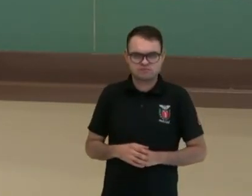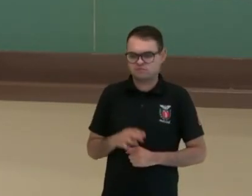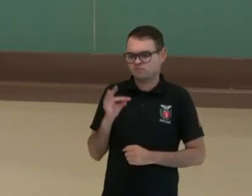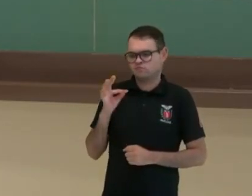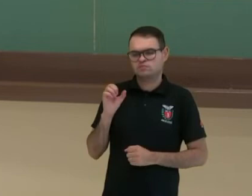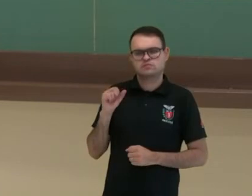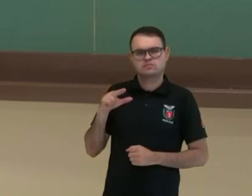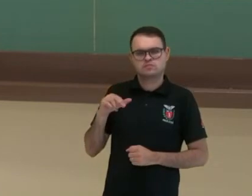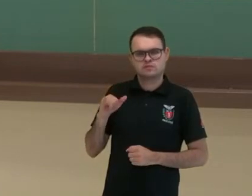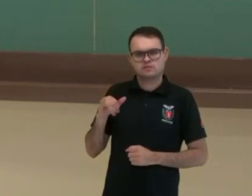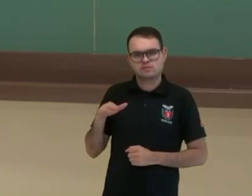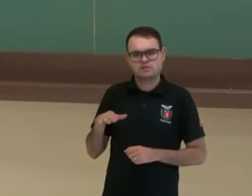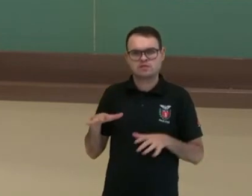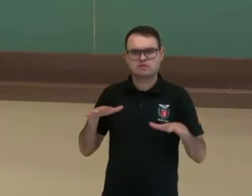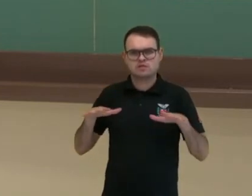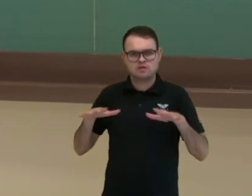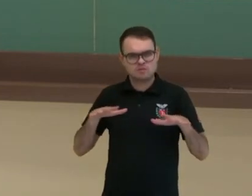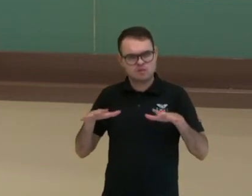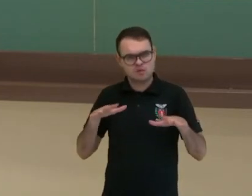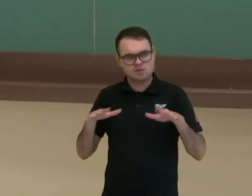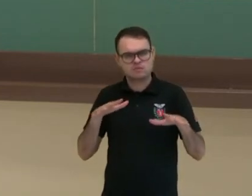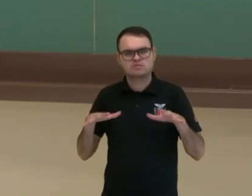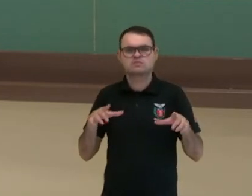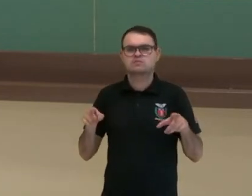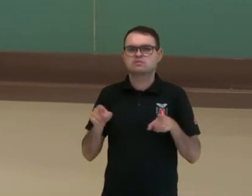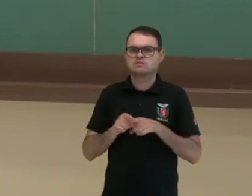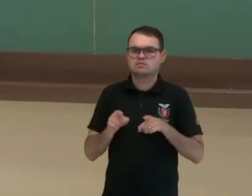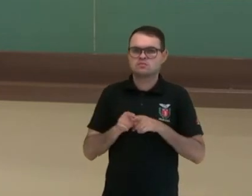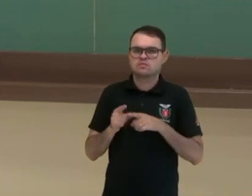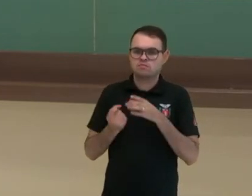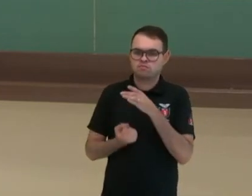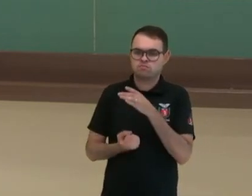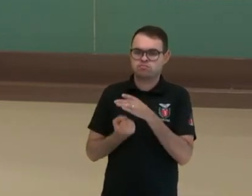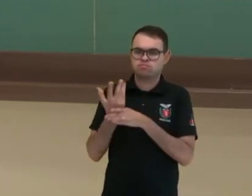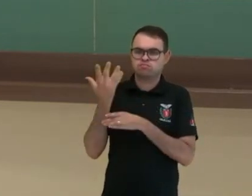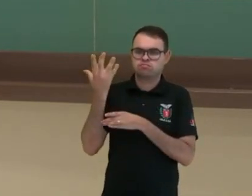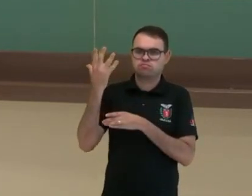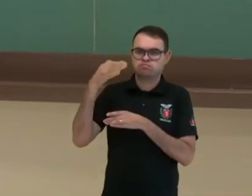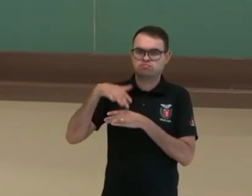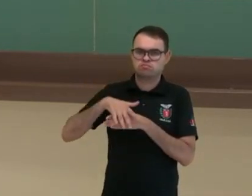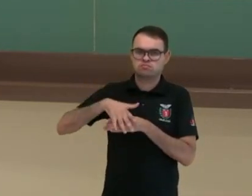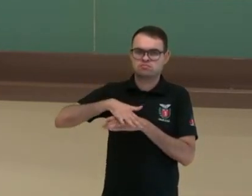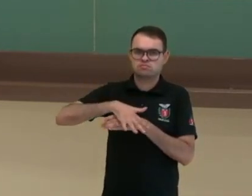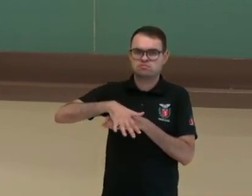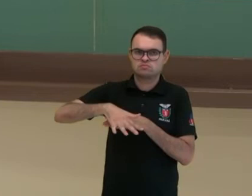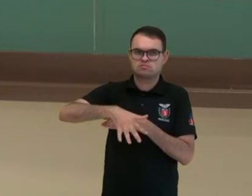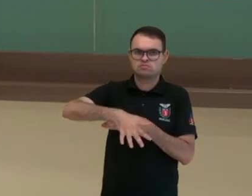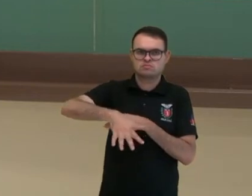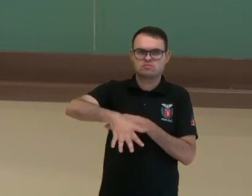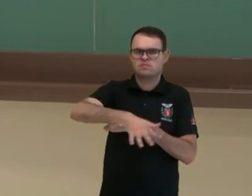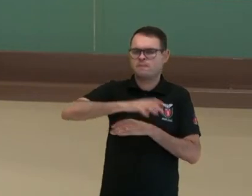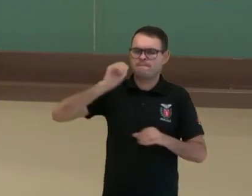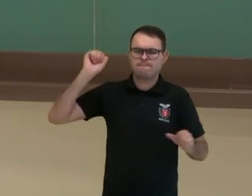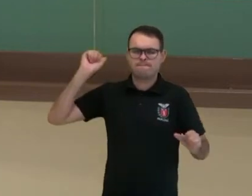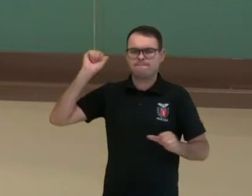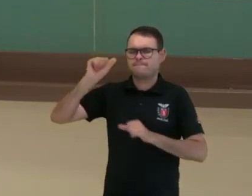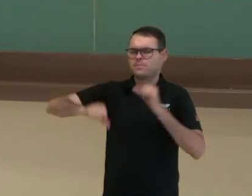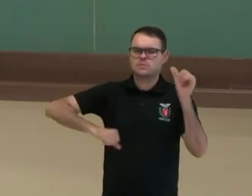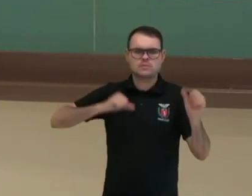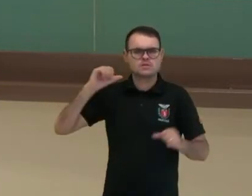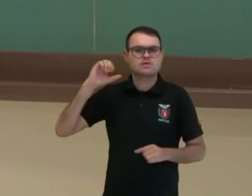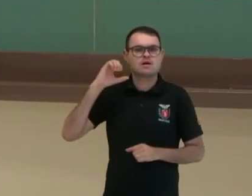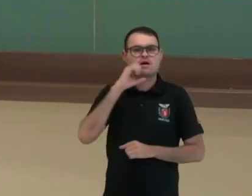tsunami, terremoto e até um vulcão entrando em erupção são mudanças muito bruscas,